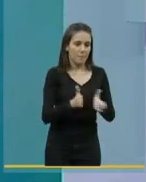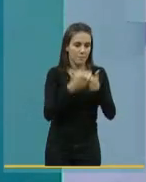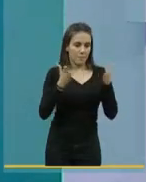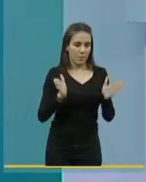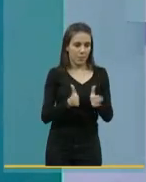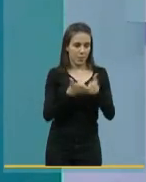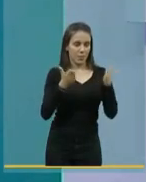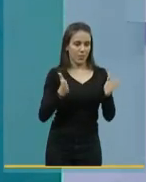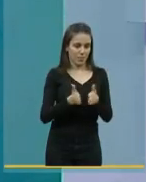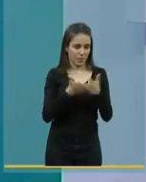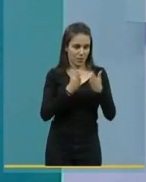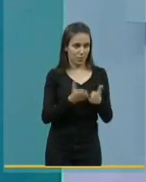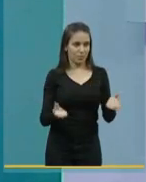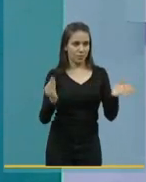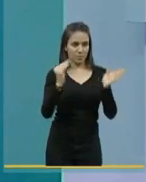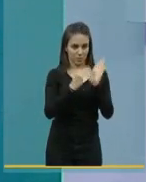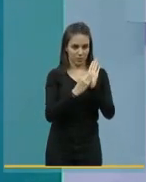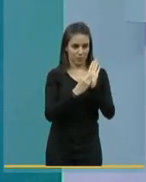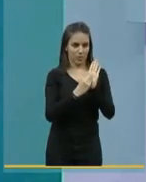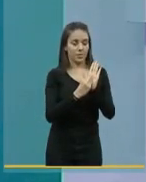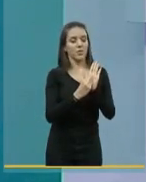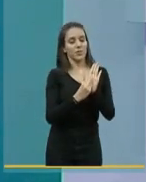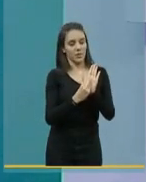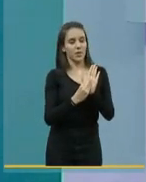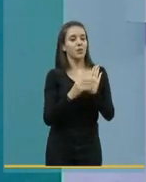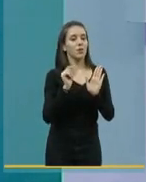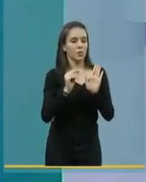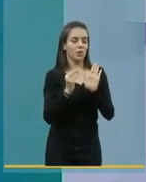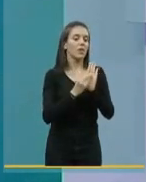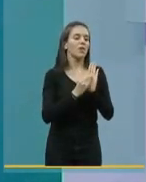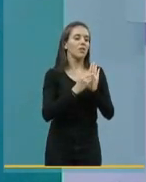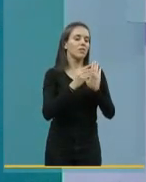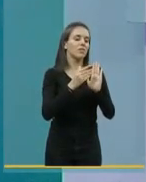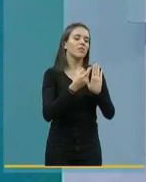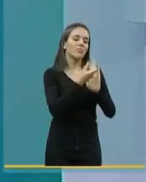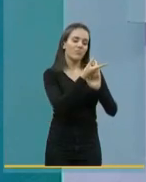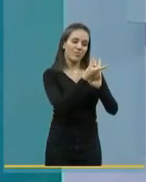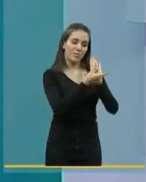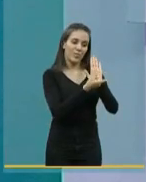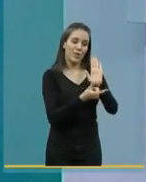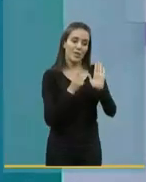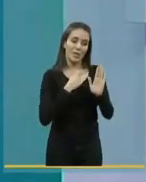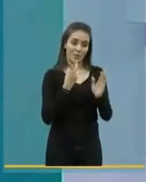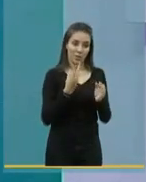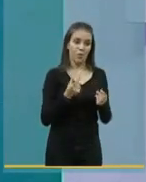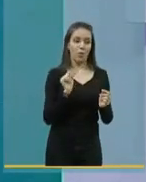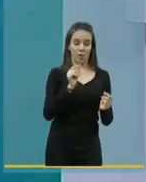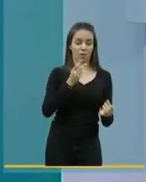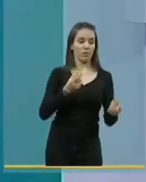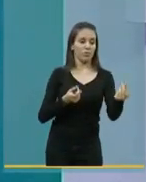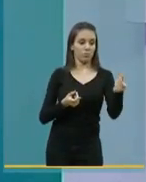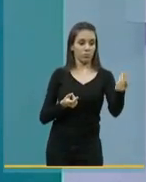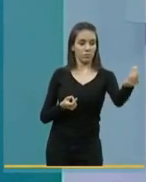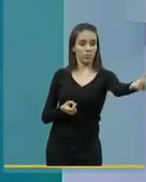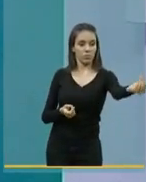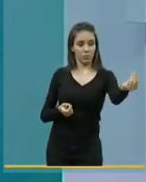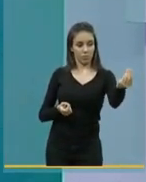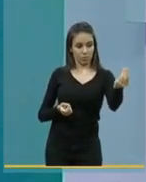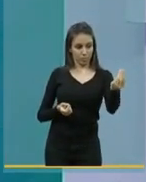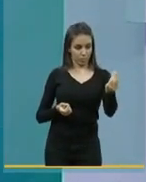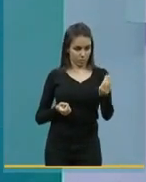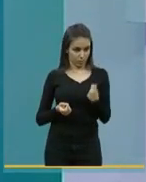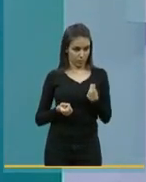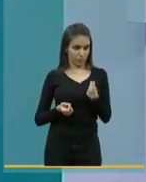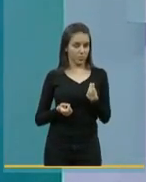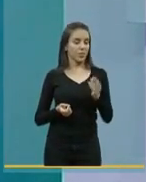orçamento pela primeira vez porque o orçamento público tem duas caixinhas a receita e essa efetivamente não